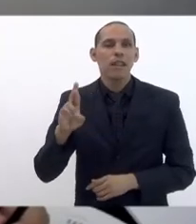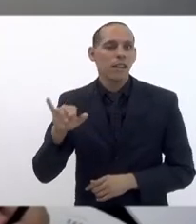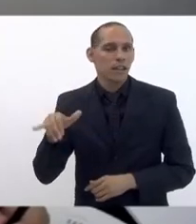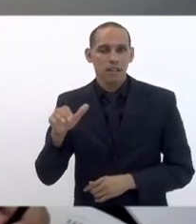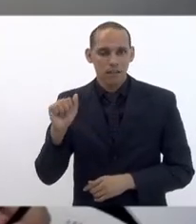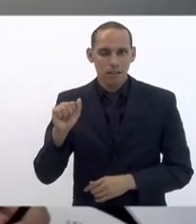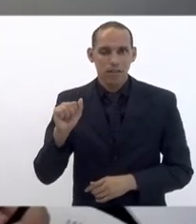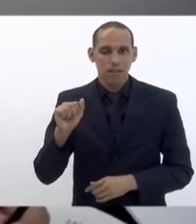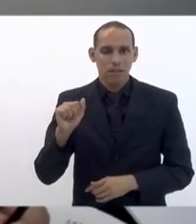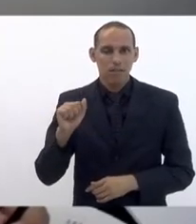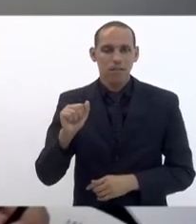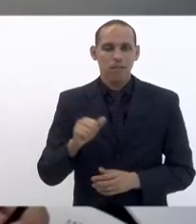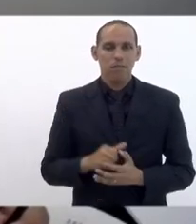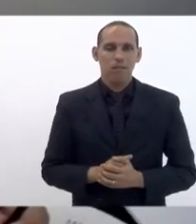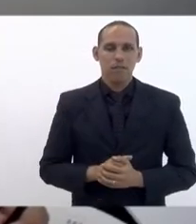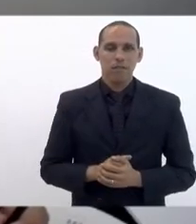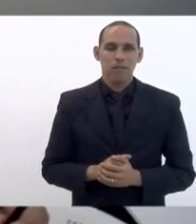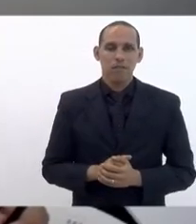Mas estão vinculados